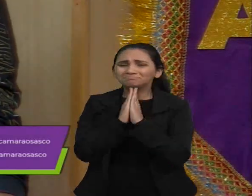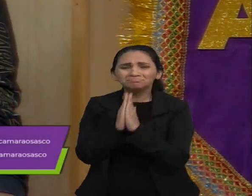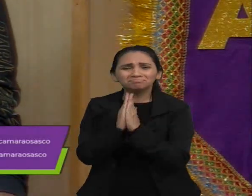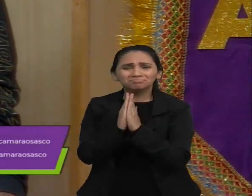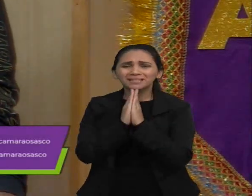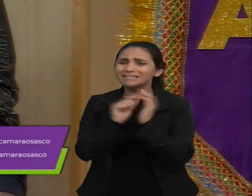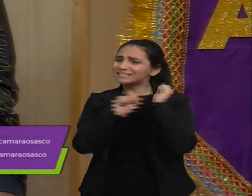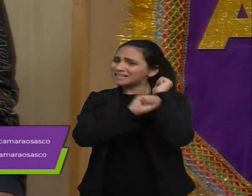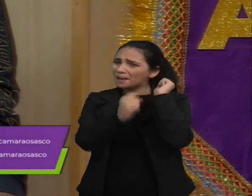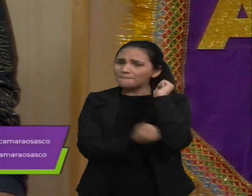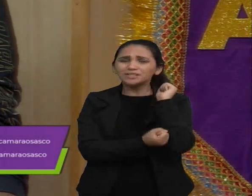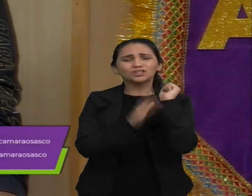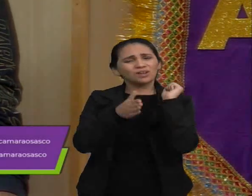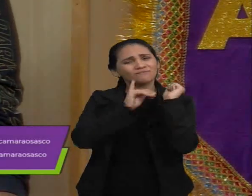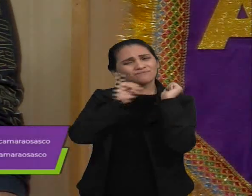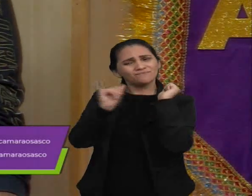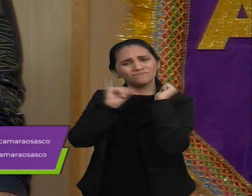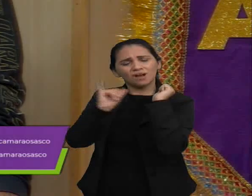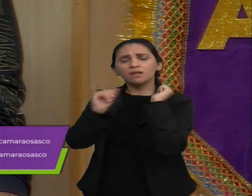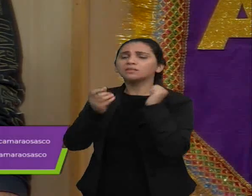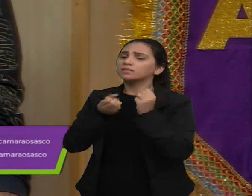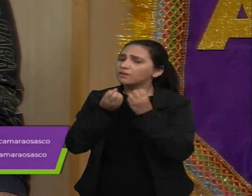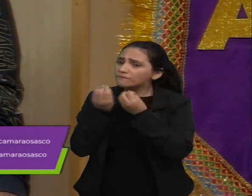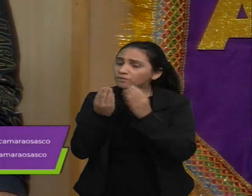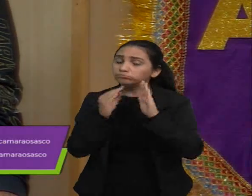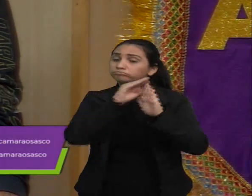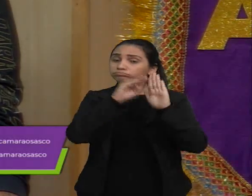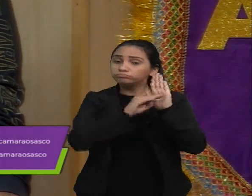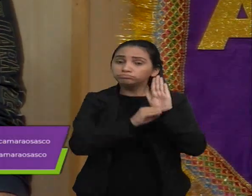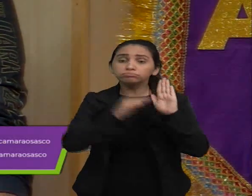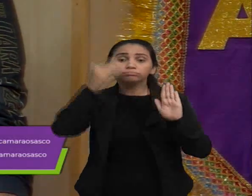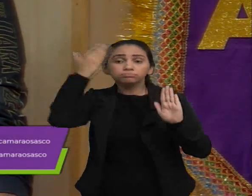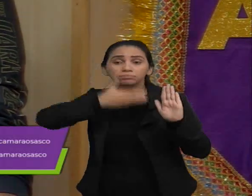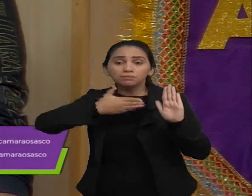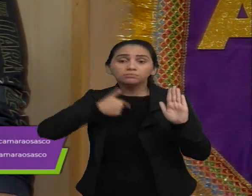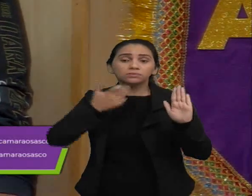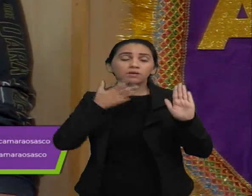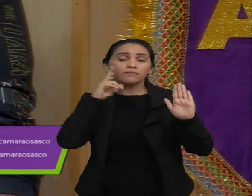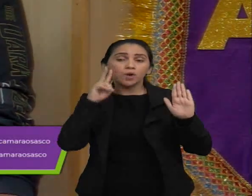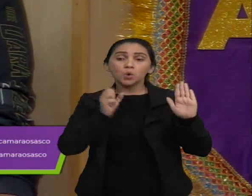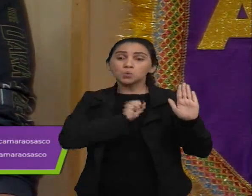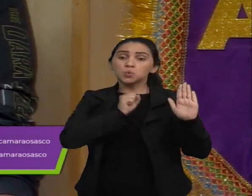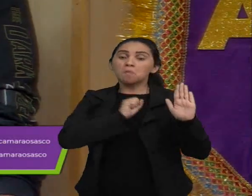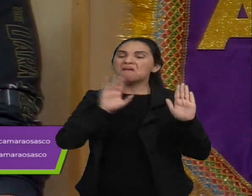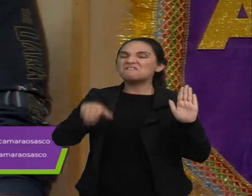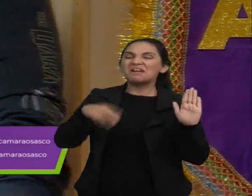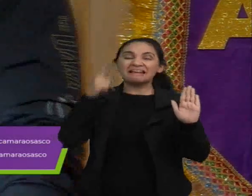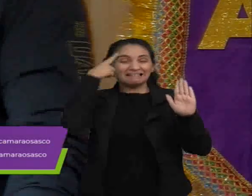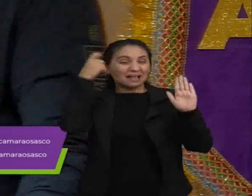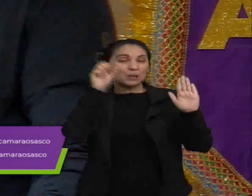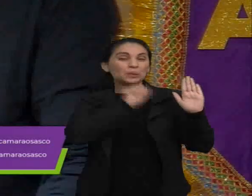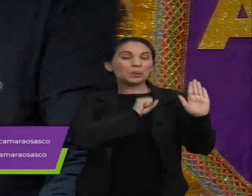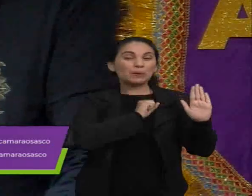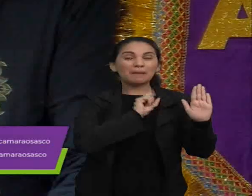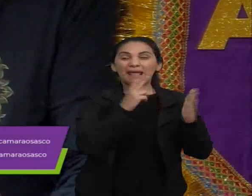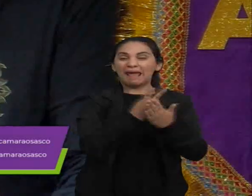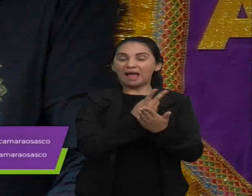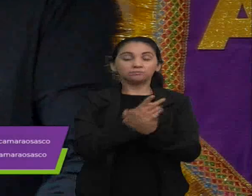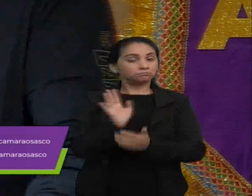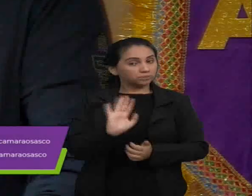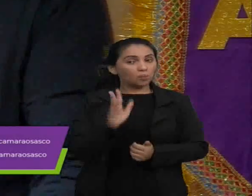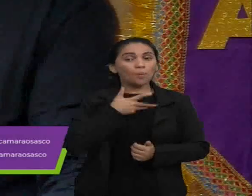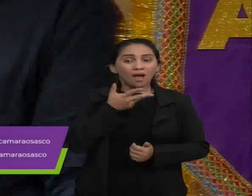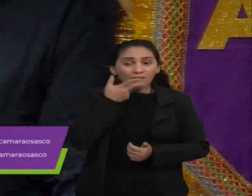para a Sabésp passar os dados de investimentos da cidade para a gente não falar números que não existem aqui. E essa é uma